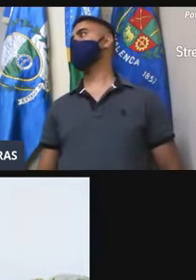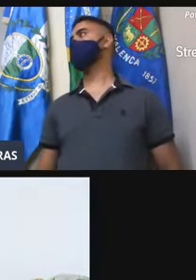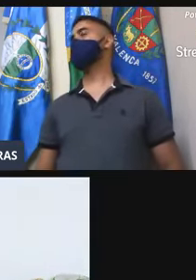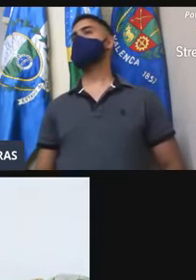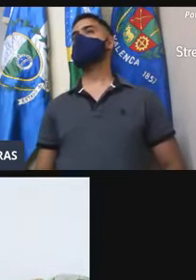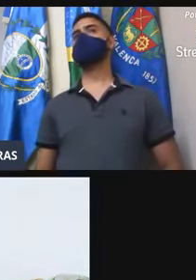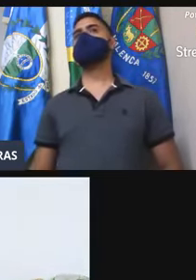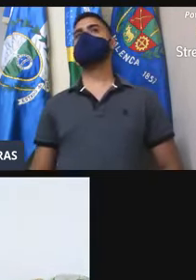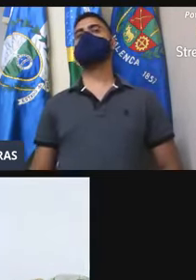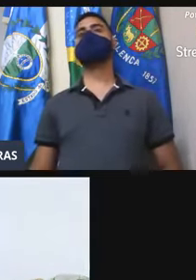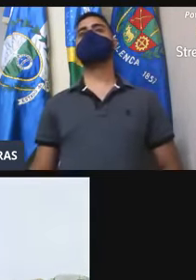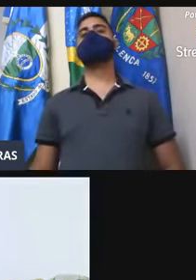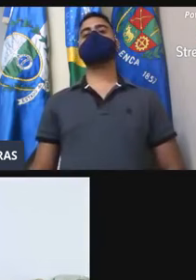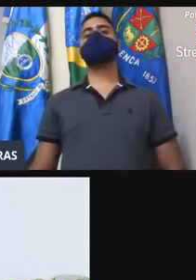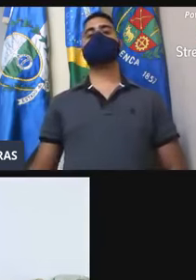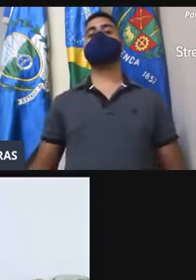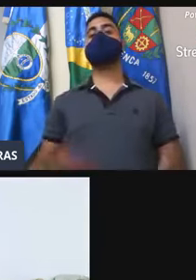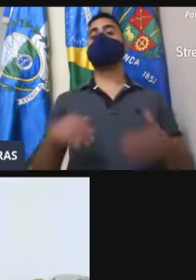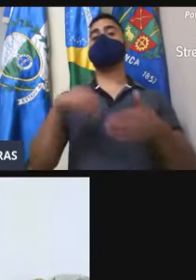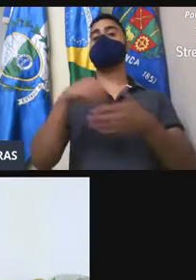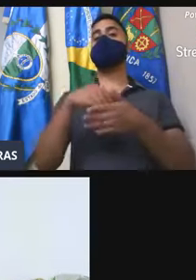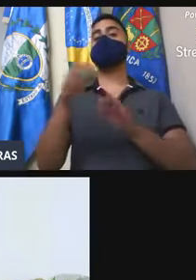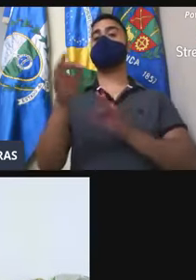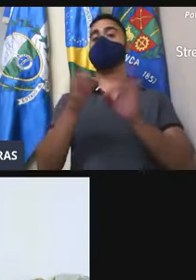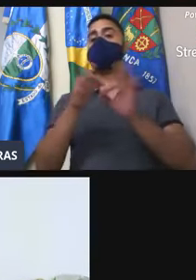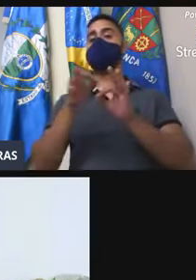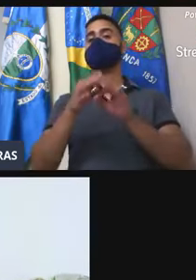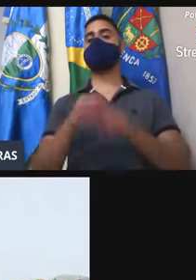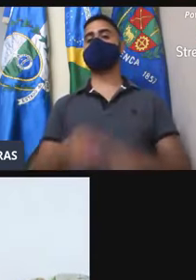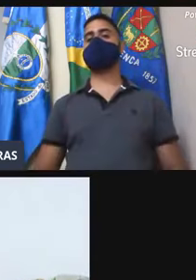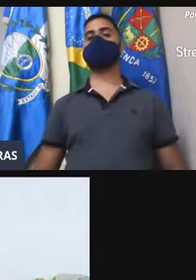David Nogueira. Fabiano Vasconcelos.